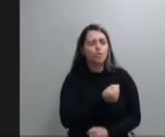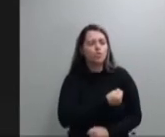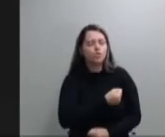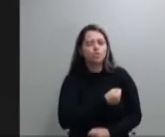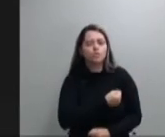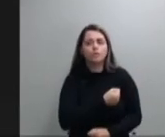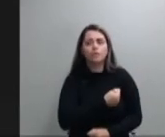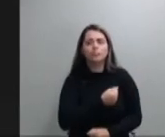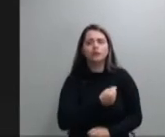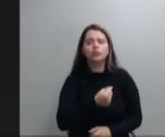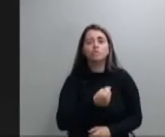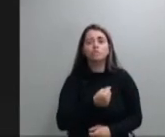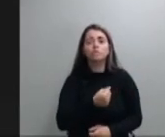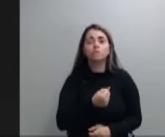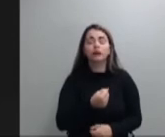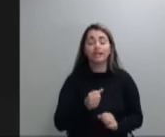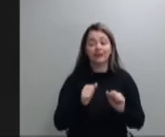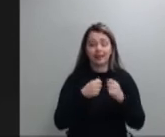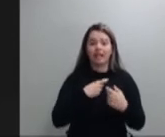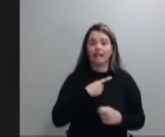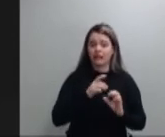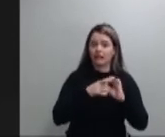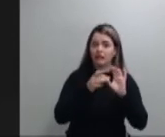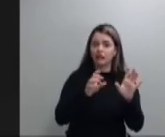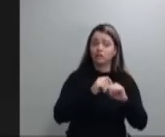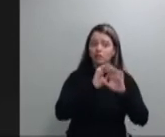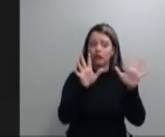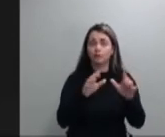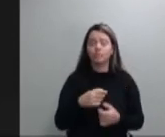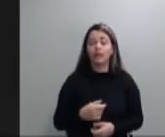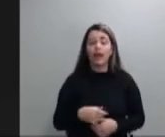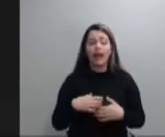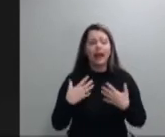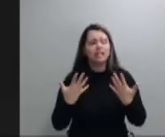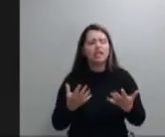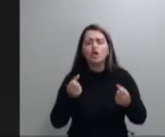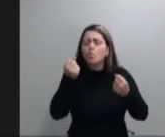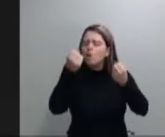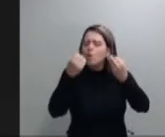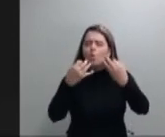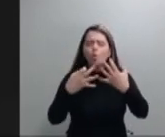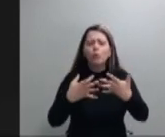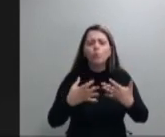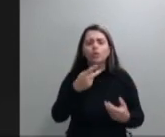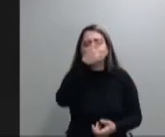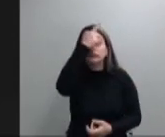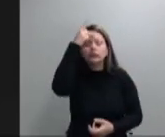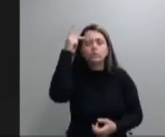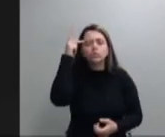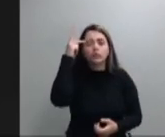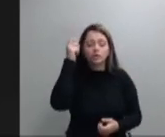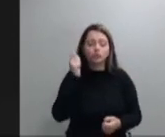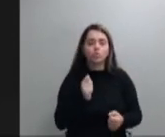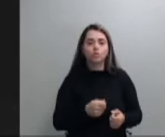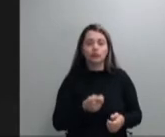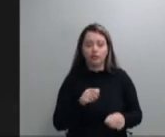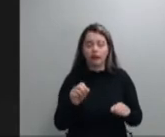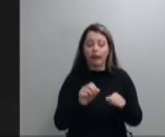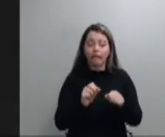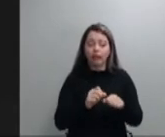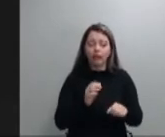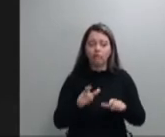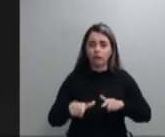e o CNJ foi claro até quando se entregaram o título havia omissão a comissão já sanou eu não vou